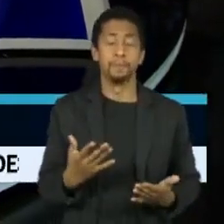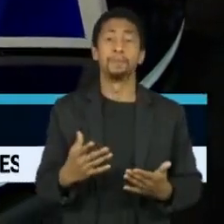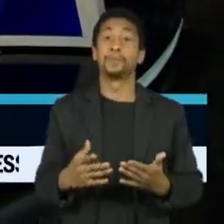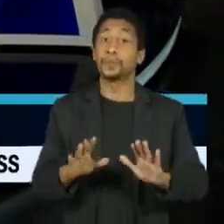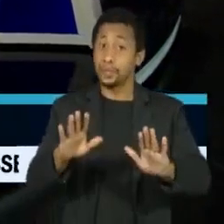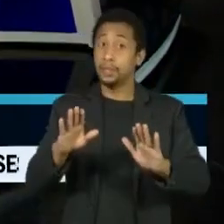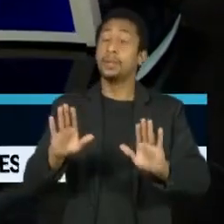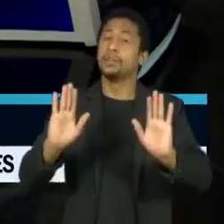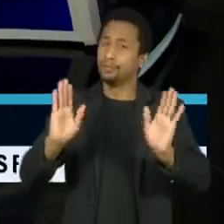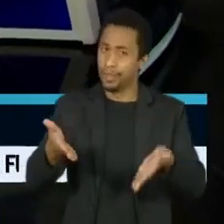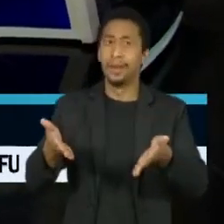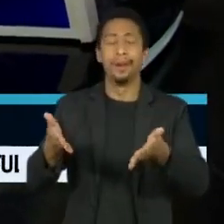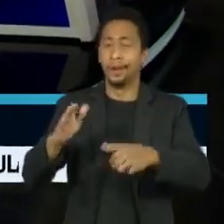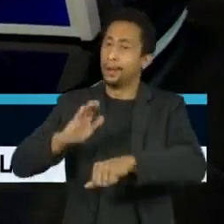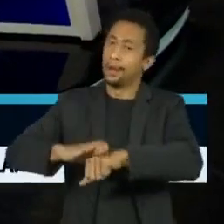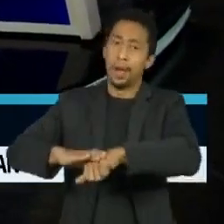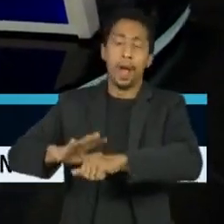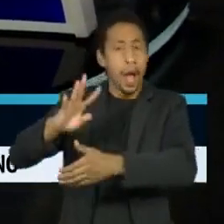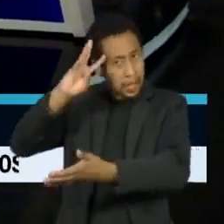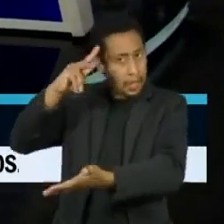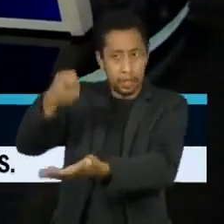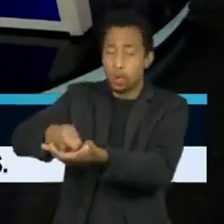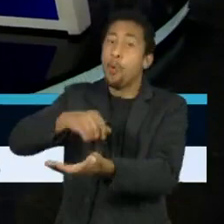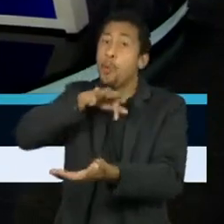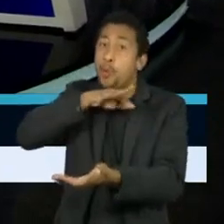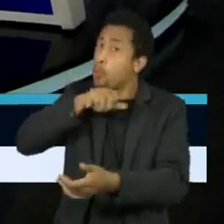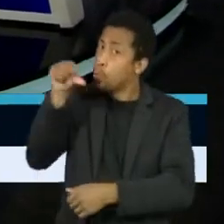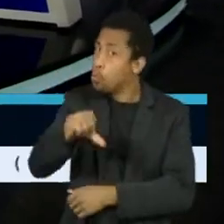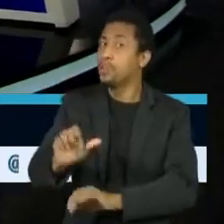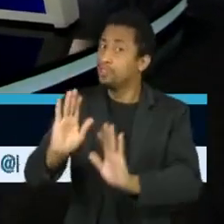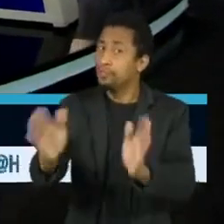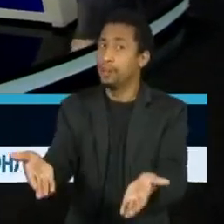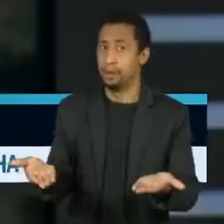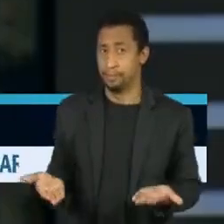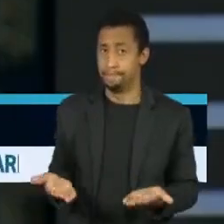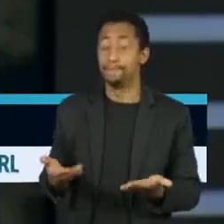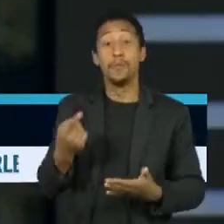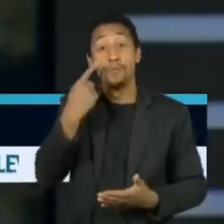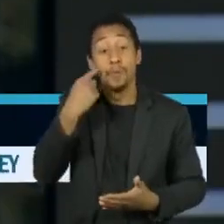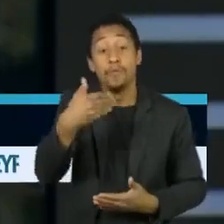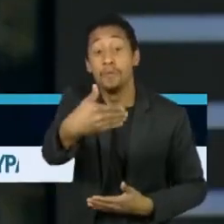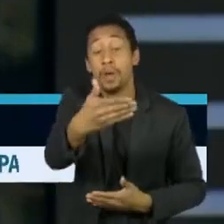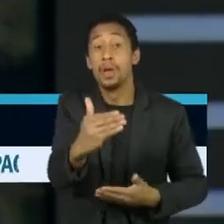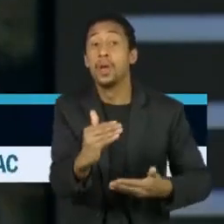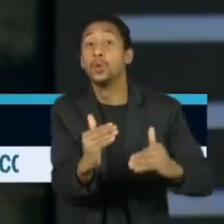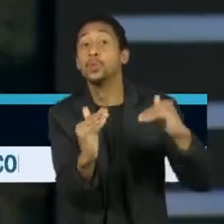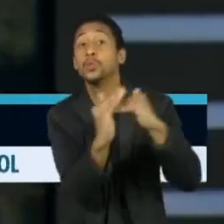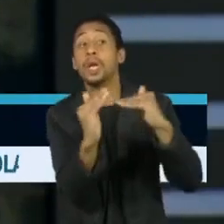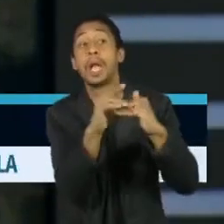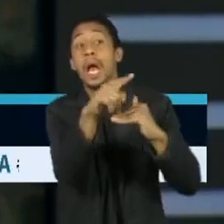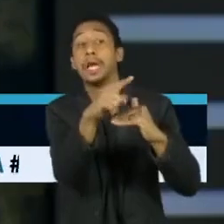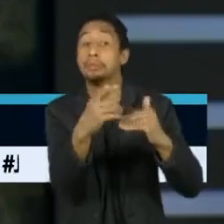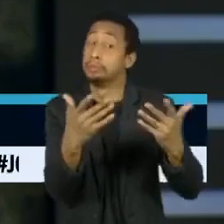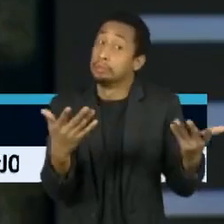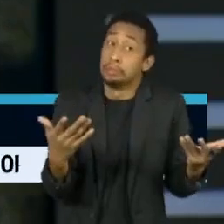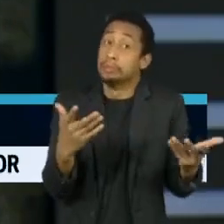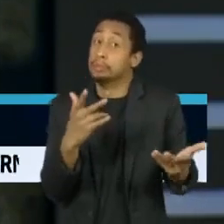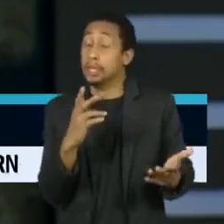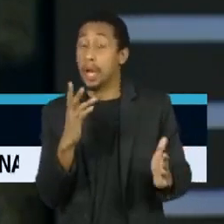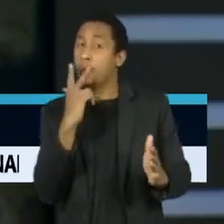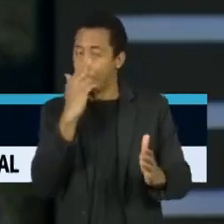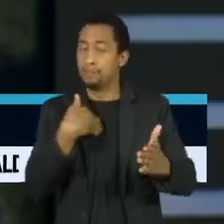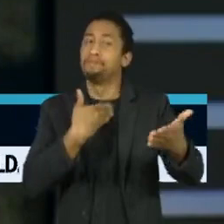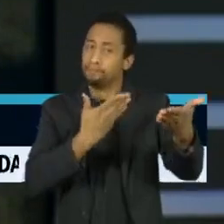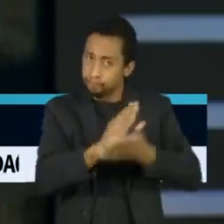consequência ou seja medida já foi ruim e tá para ser aprovado vamos ver o Senado vai negociar mas acho que difícil reverter é